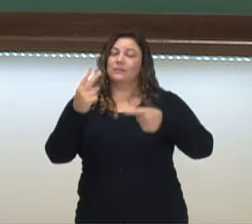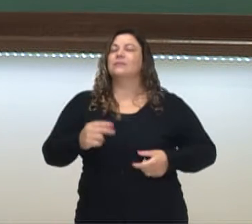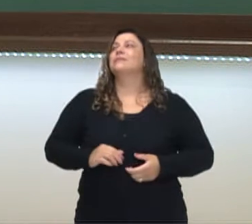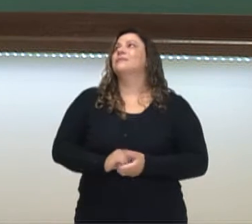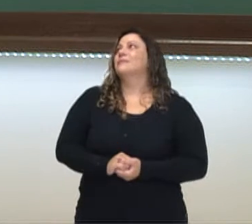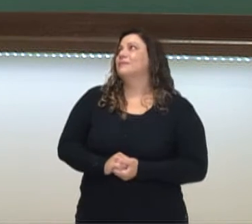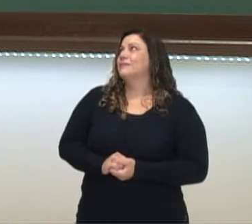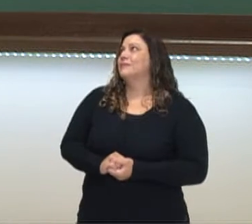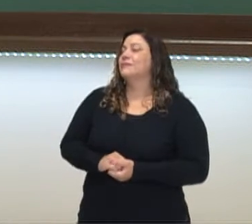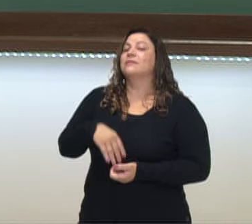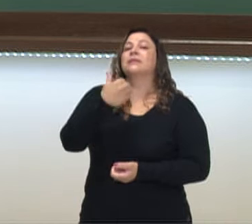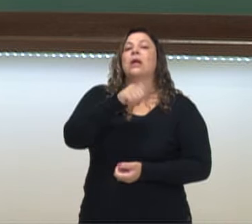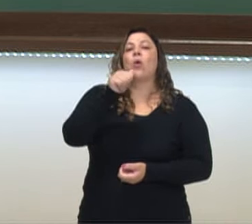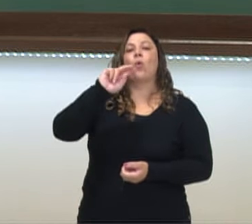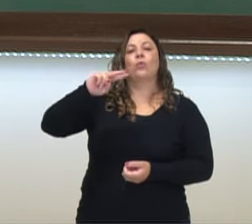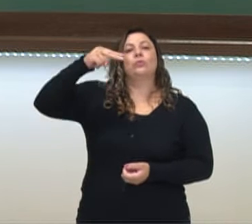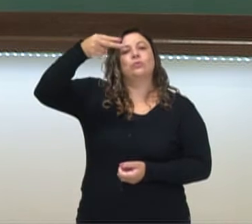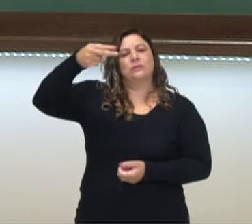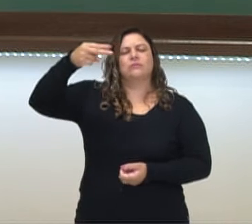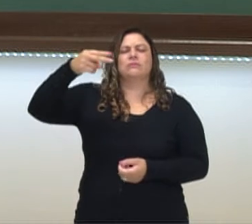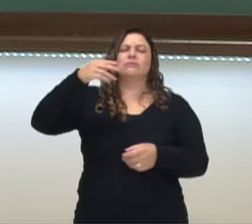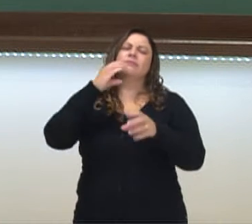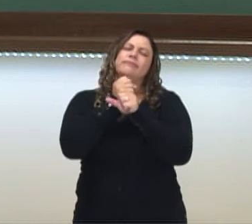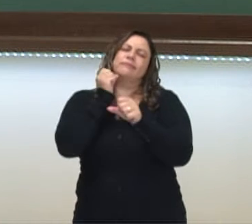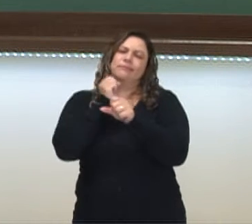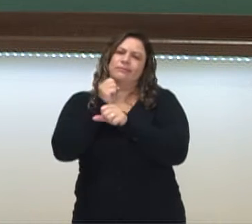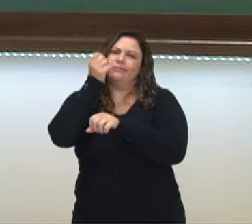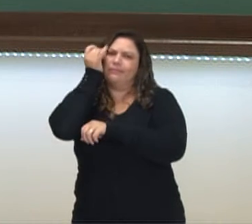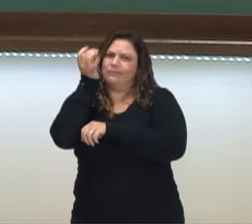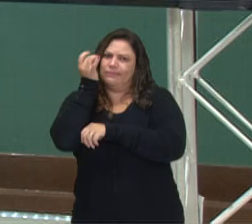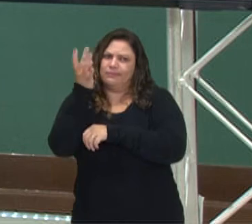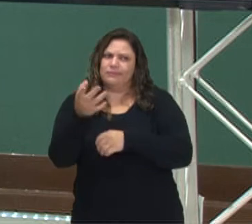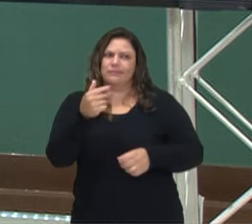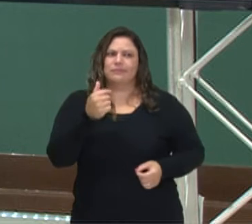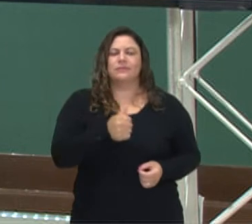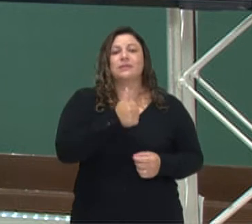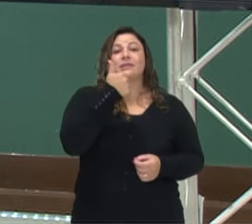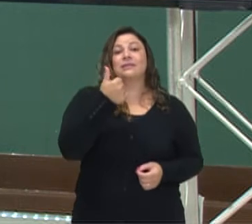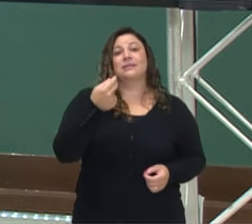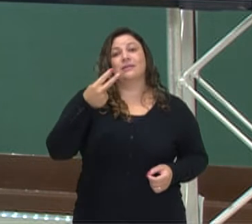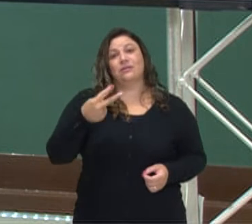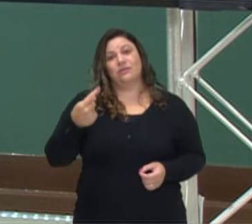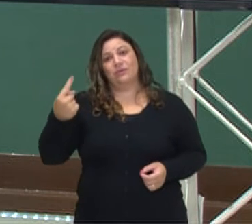quadrado, claro, 11 ao quadrado é um número fácil de você calcular. 11 ao quadrado é 121.